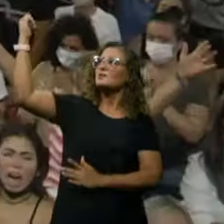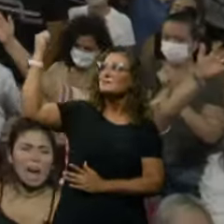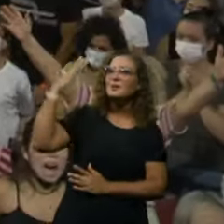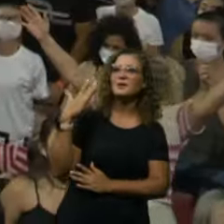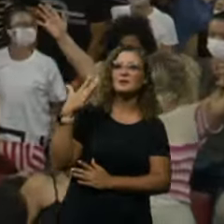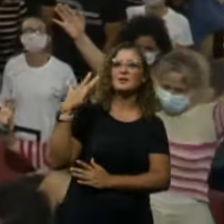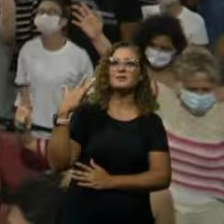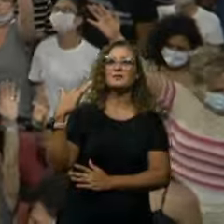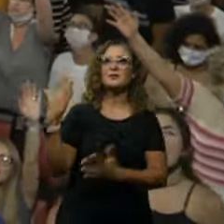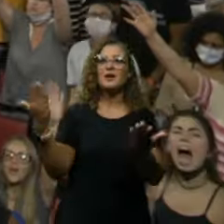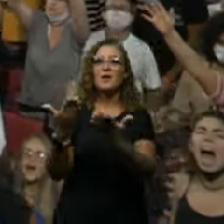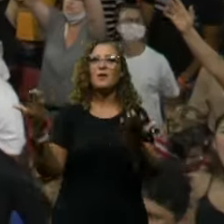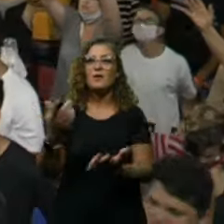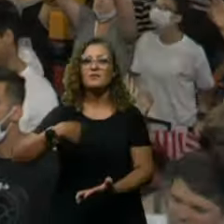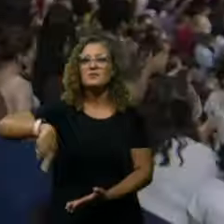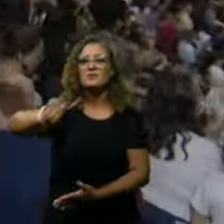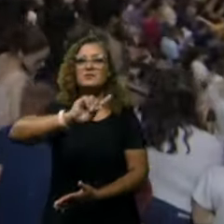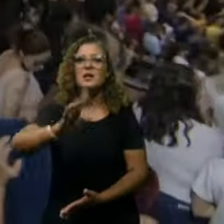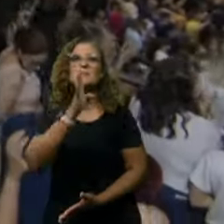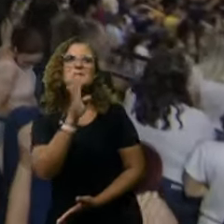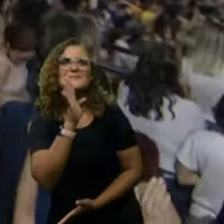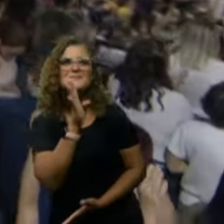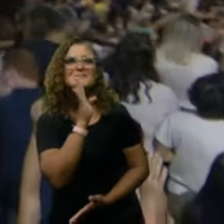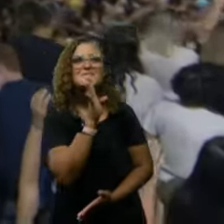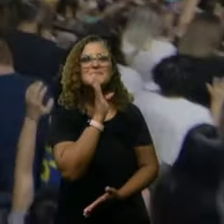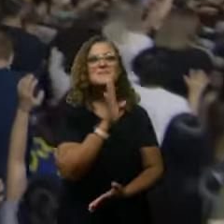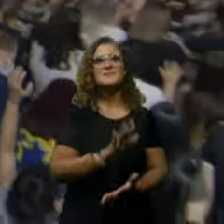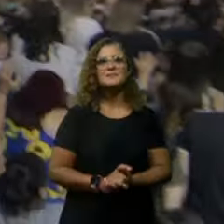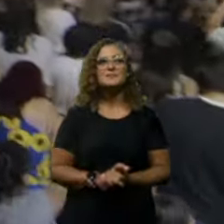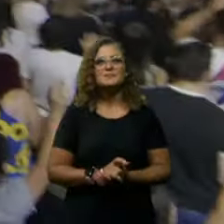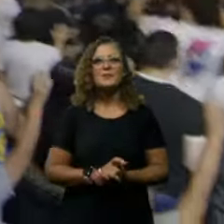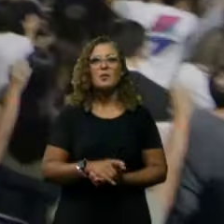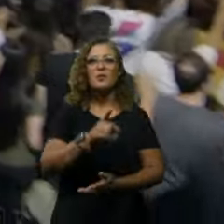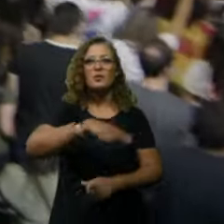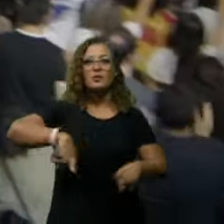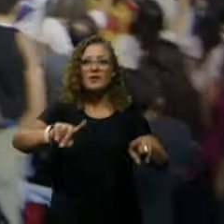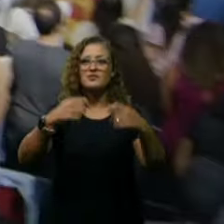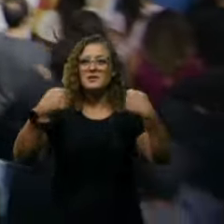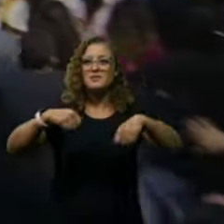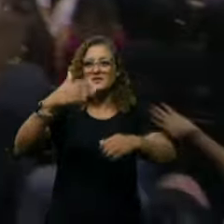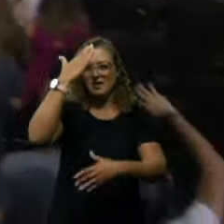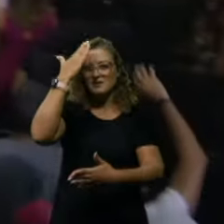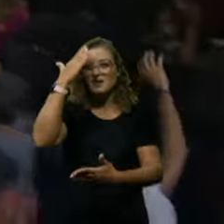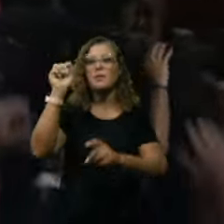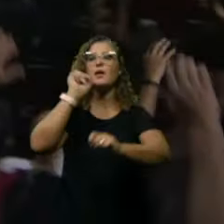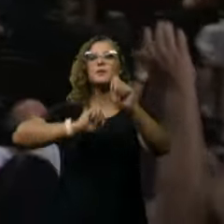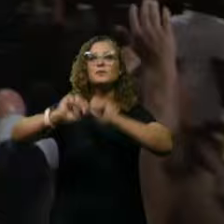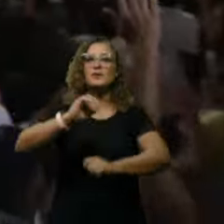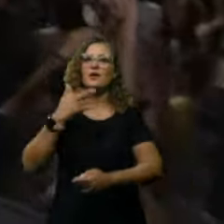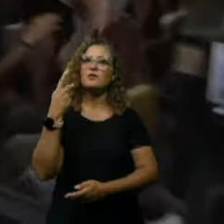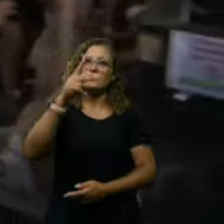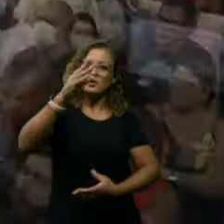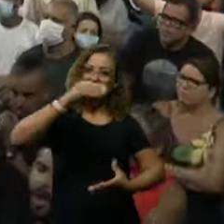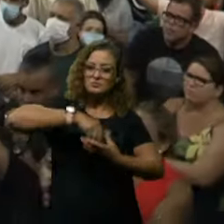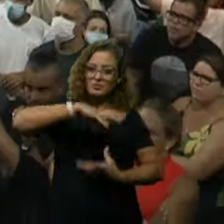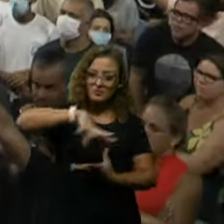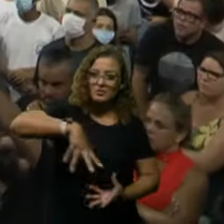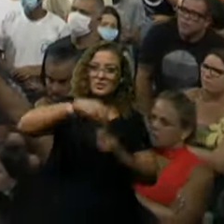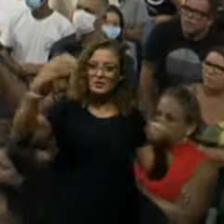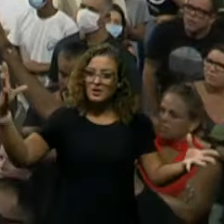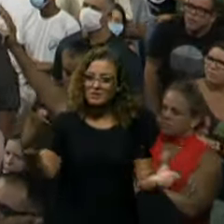viu acabar traduzem as Fredo porque forma livre sua alma salva